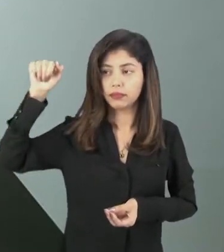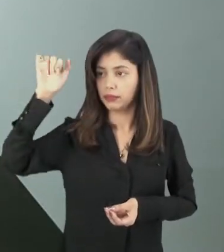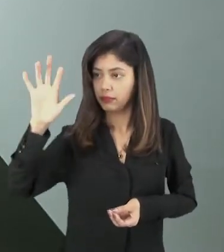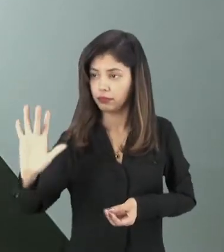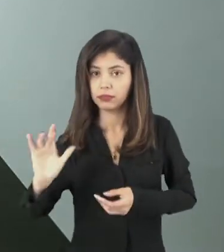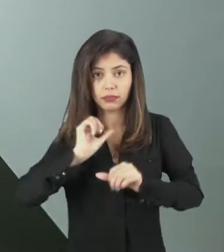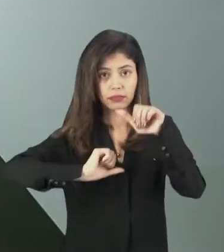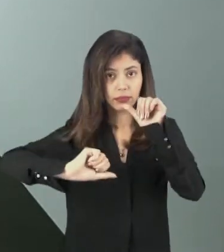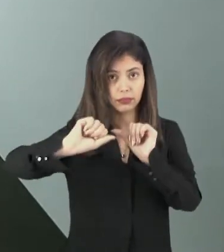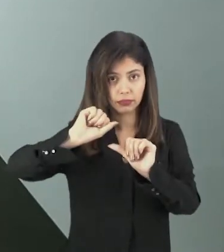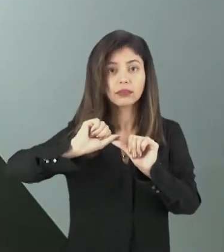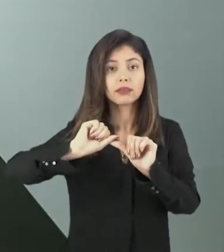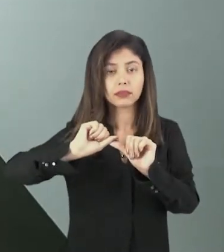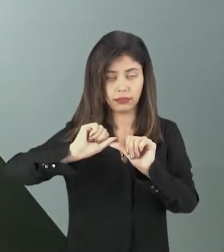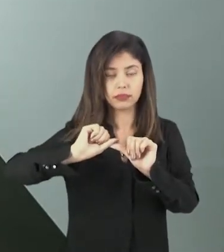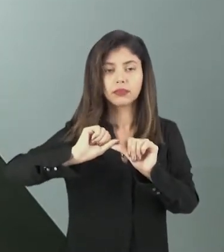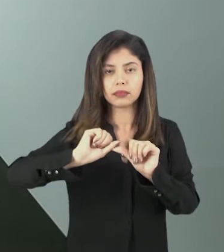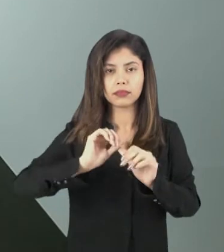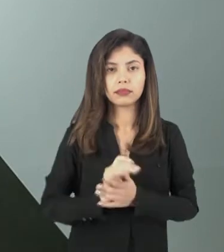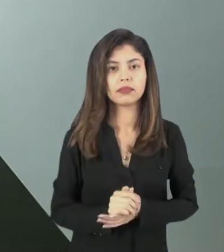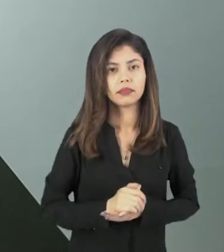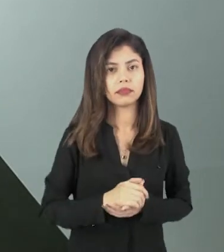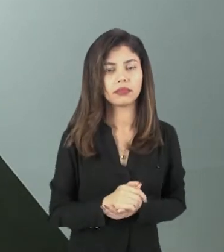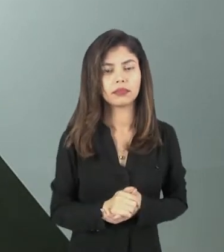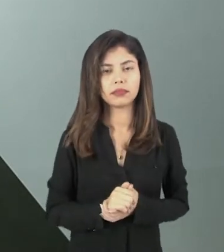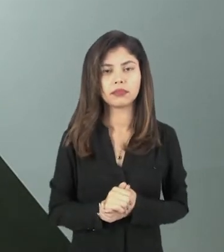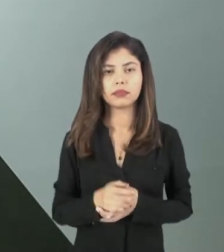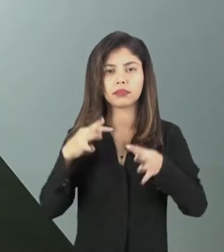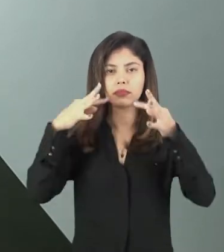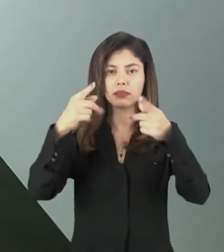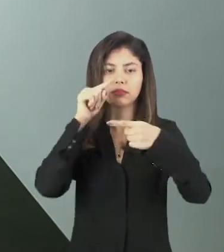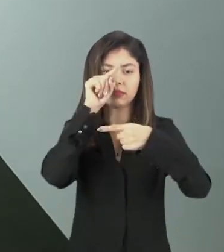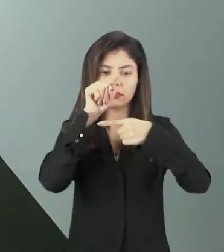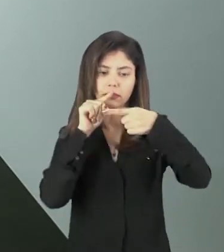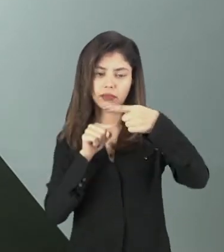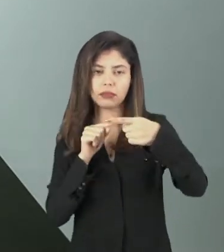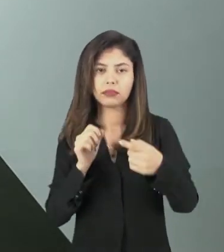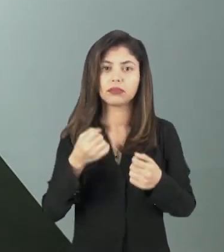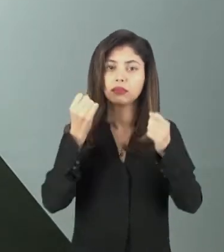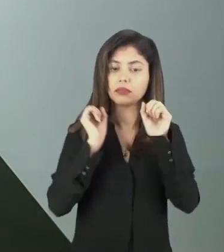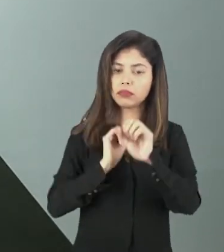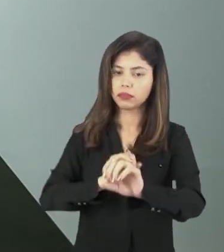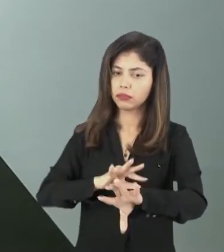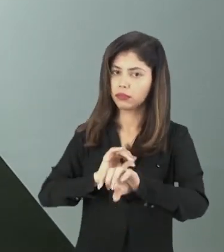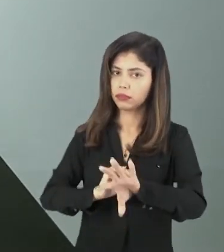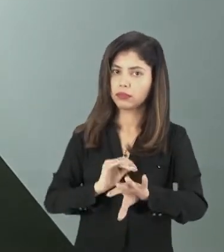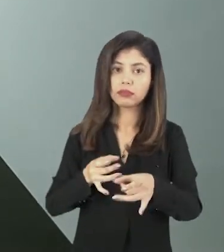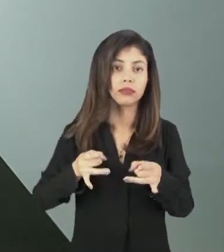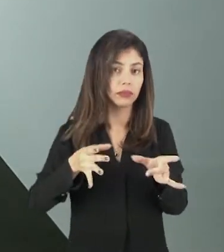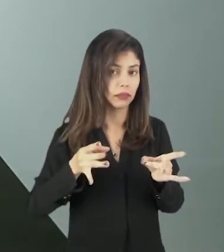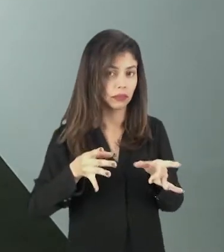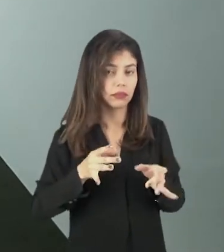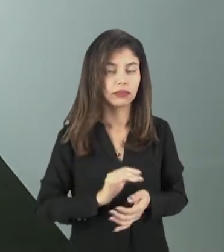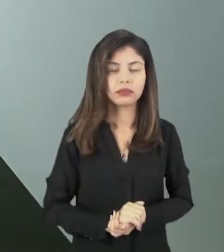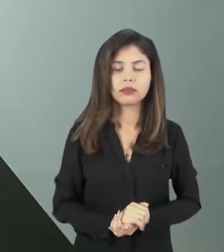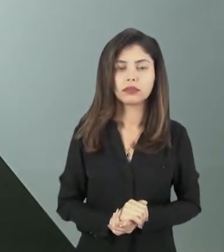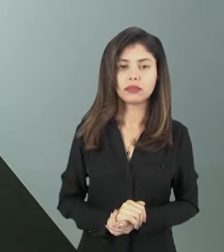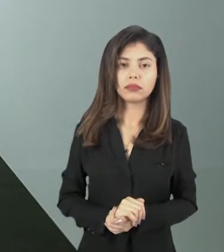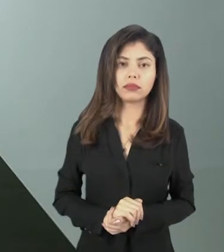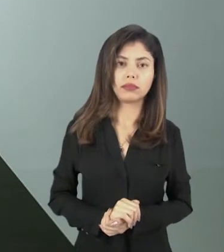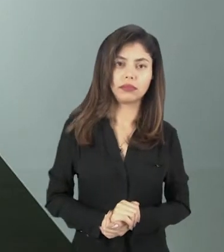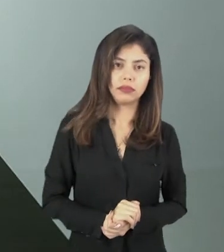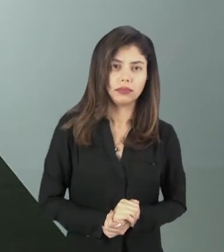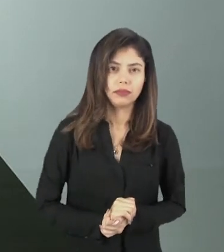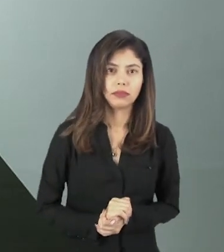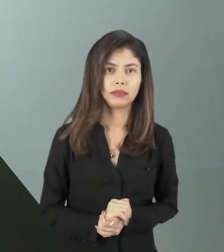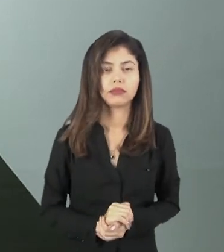decimal porque eu vou estar fazendo uma divisão só que para gente não tem que fazer toda a divisão eu tô te ensinando uma dica né que que a